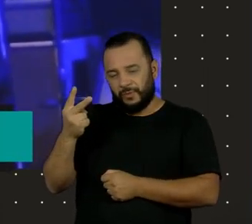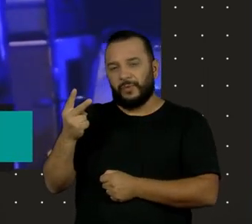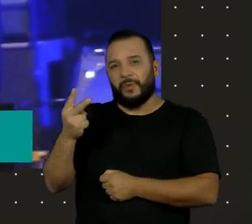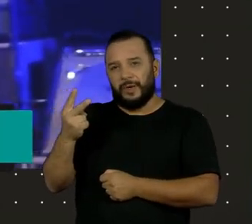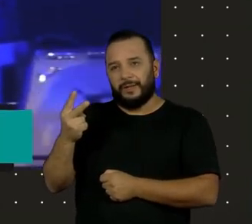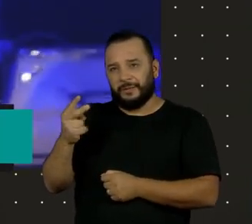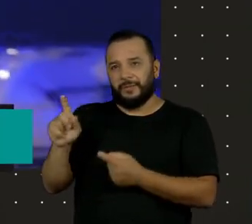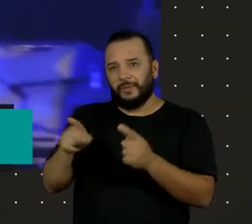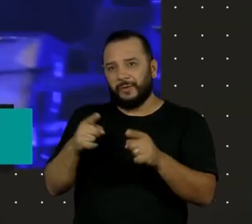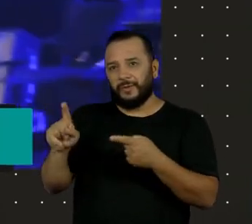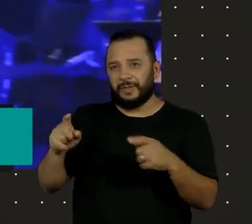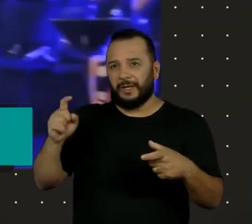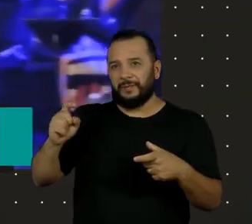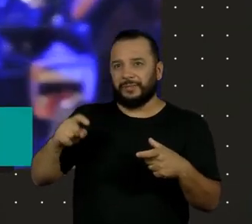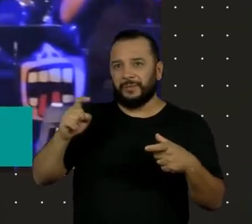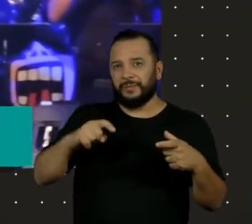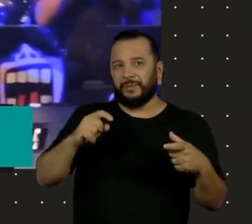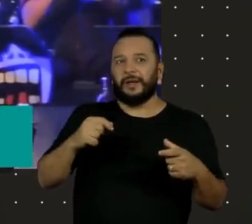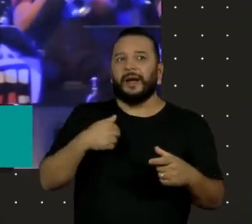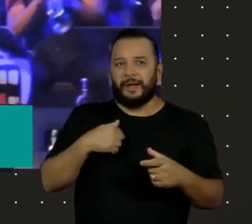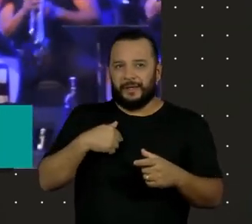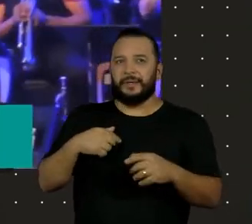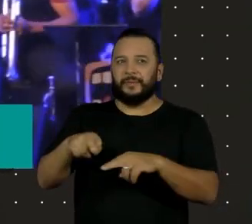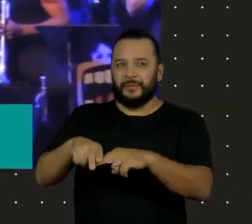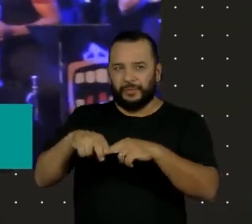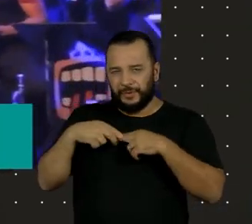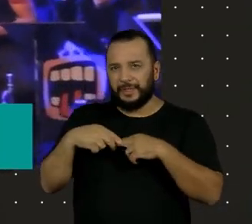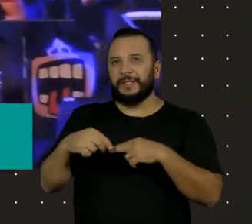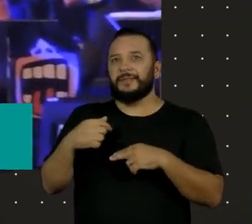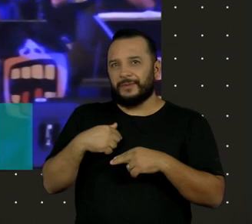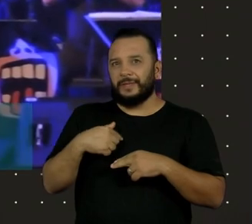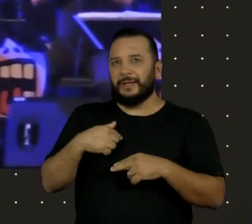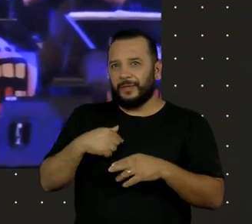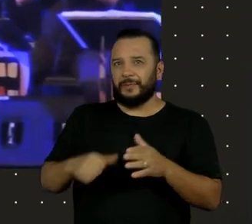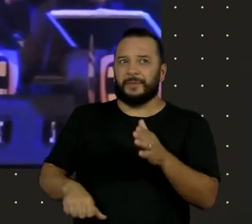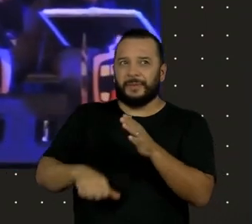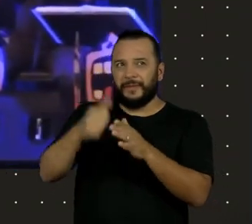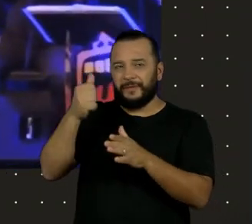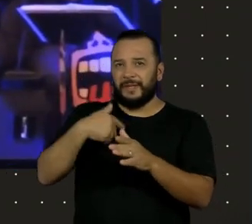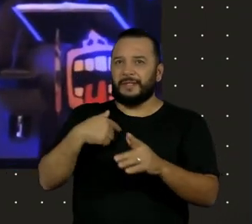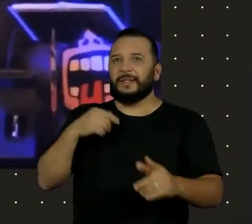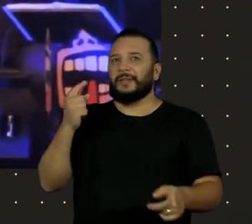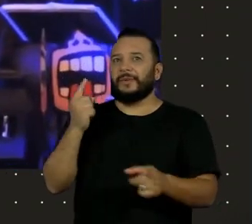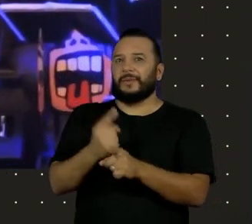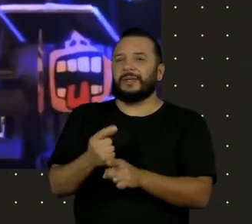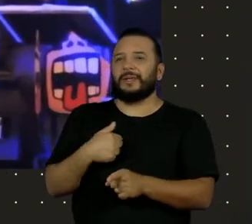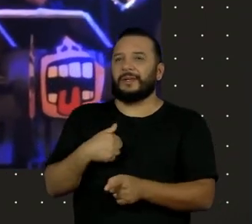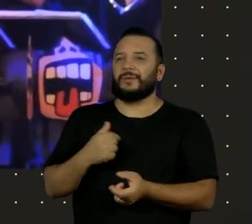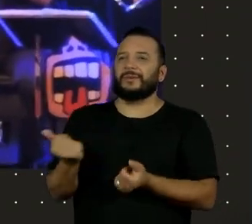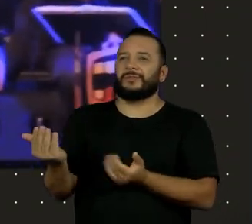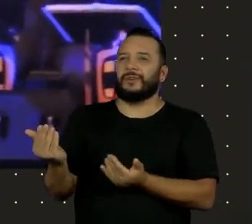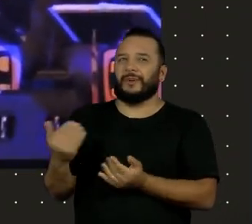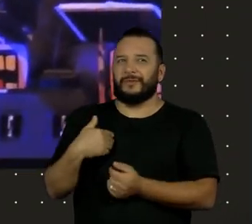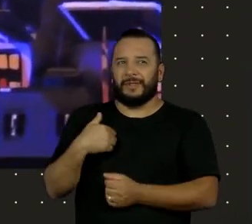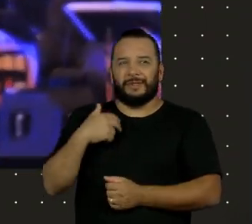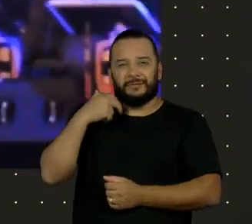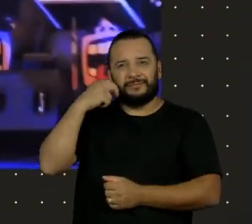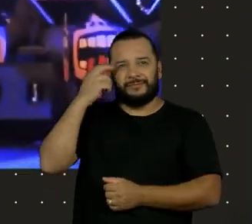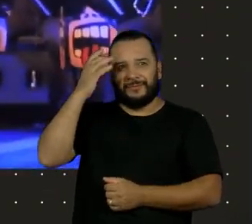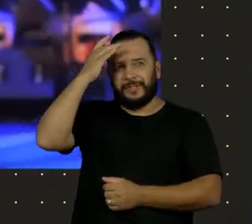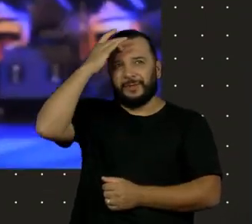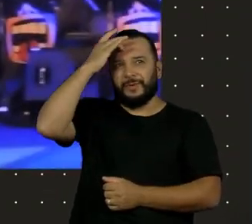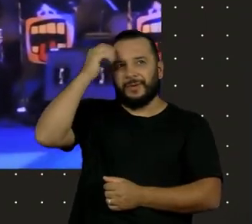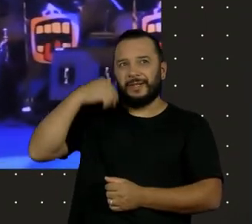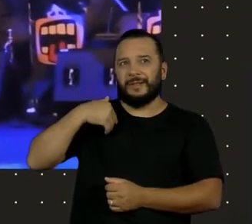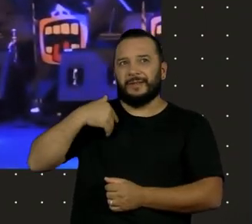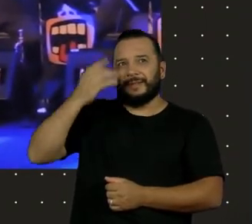cantar que foi aí que roloufazema e que foi esse meu primeiro encontro esse ícone eu novinha ainda tímida sem